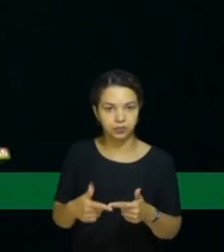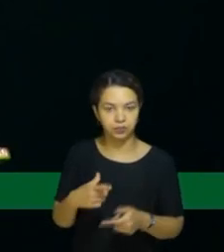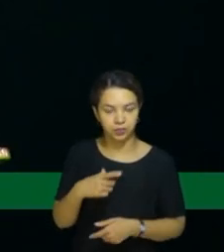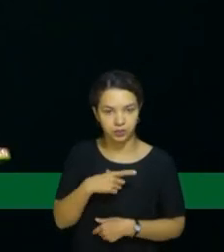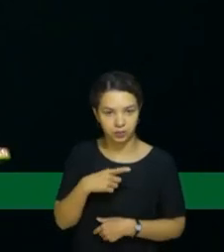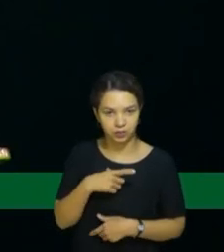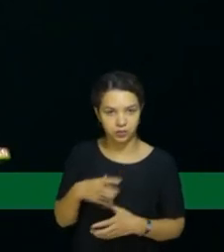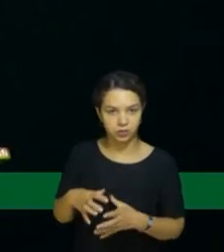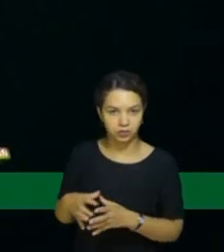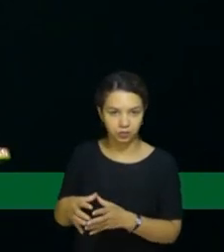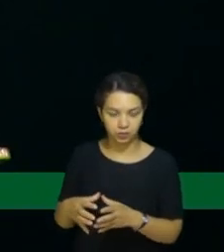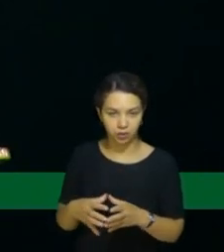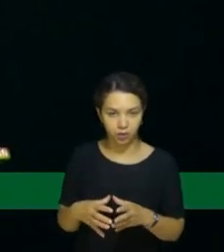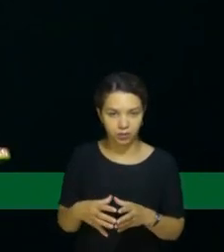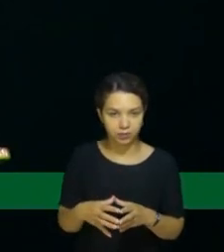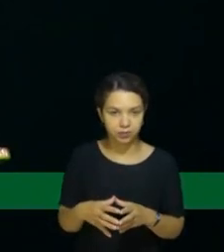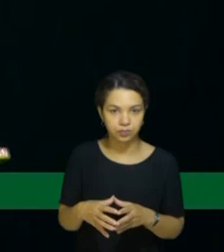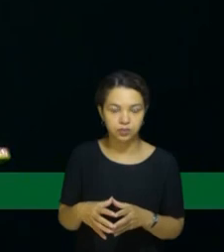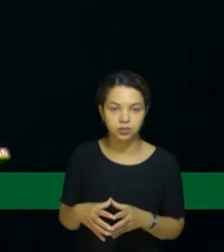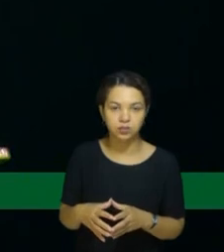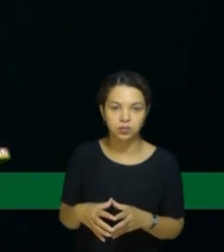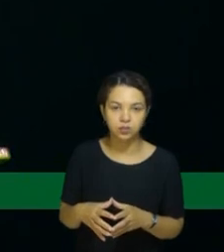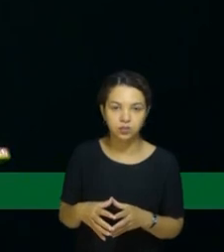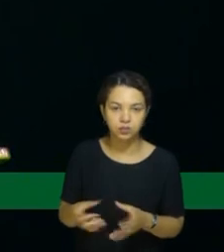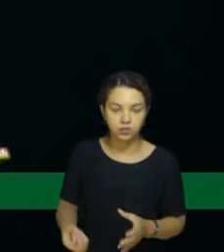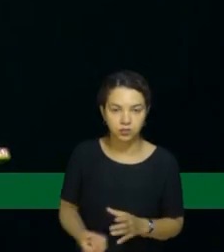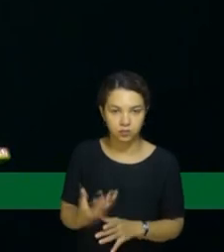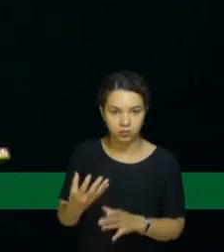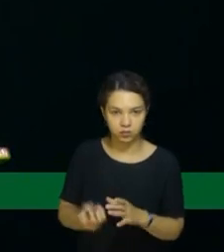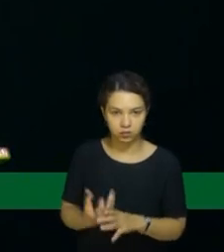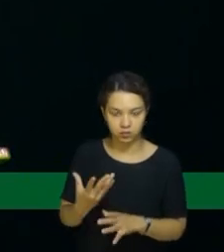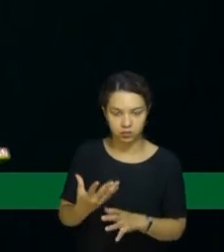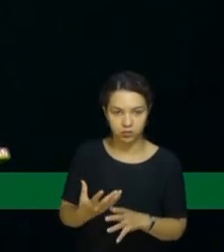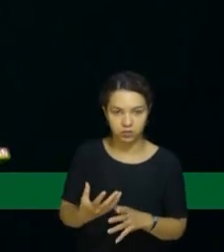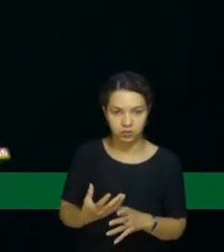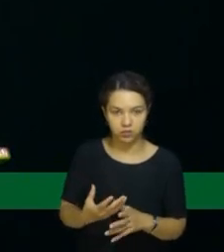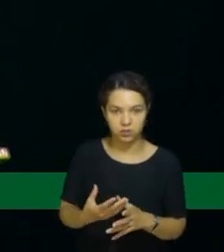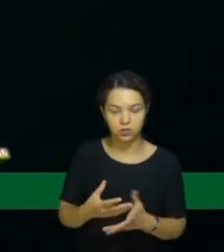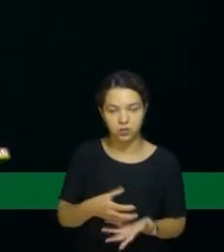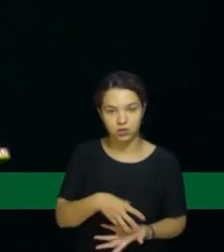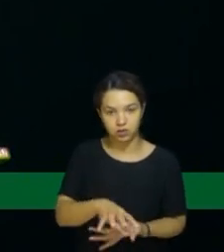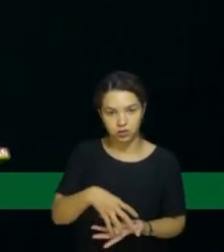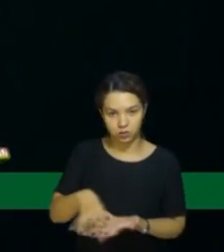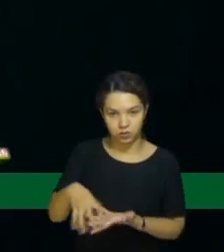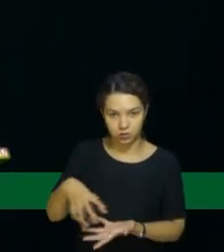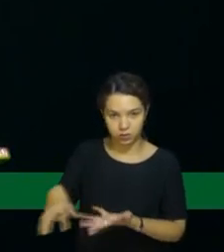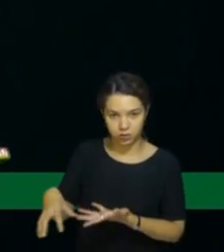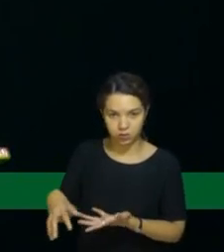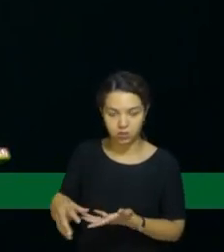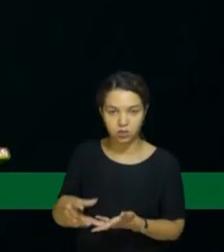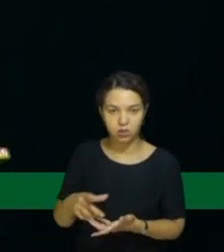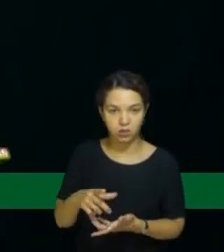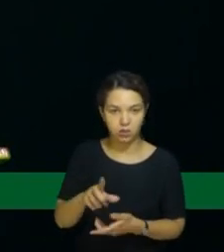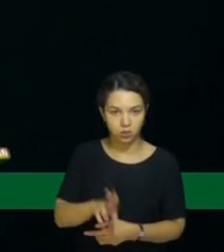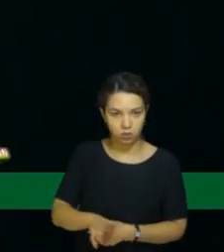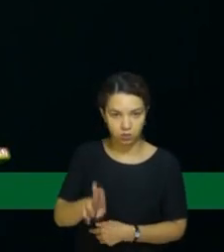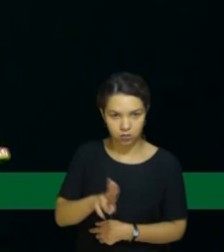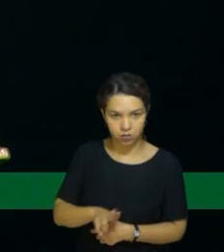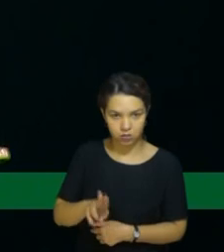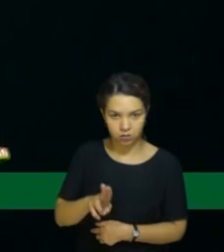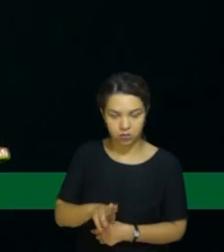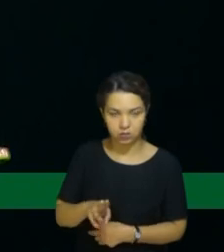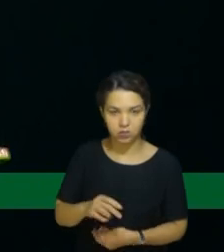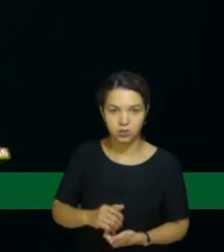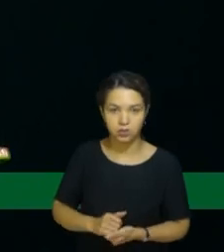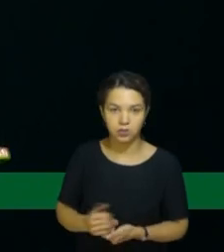comum que sob o Prisma da organização da produção e da distribuição de bens e serviços a utilização do regime de Sub